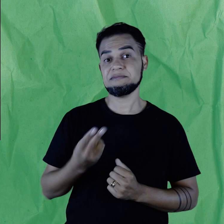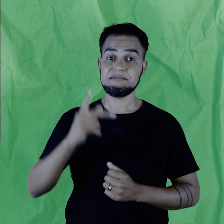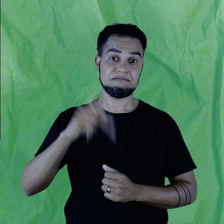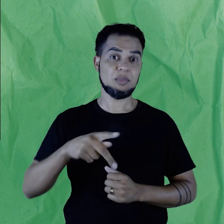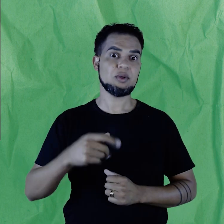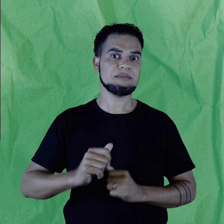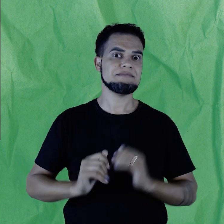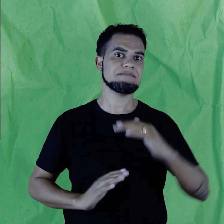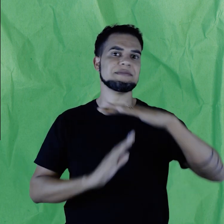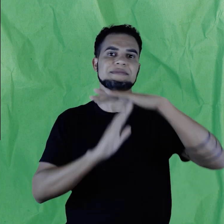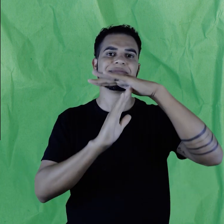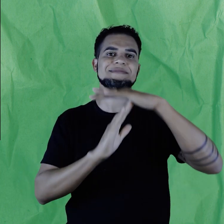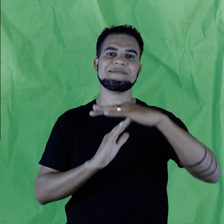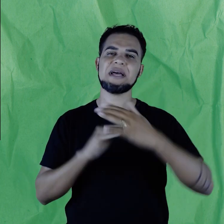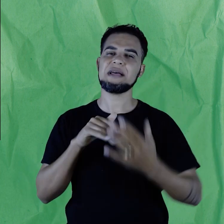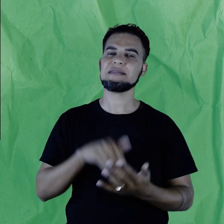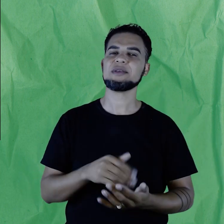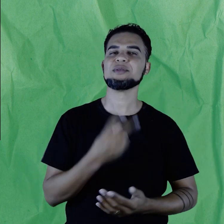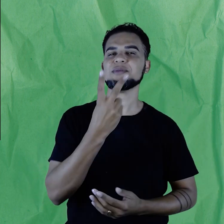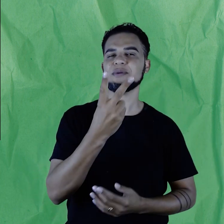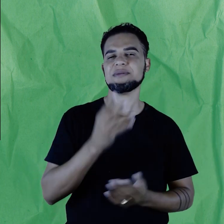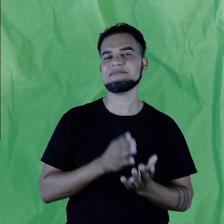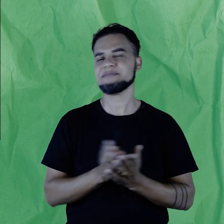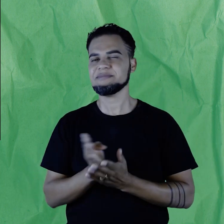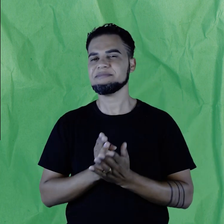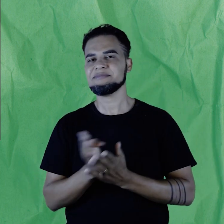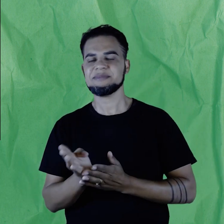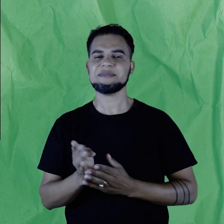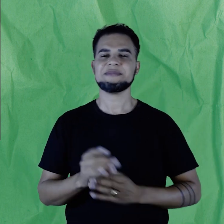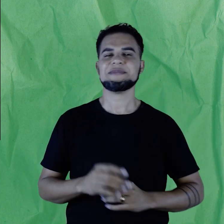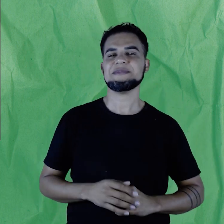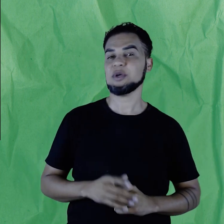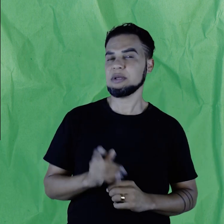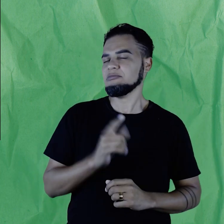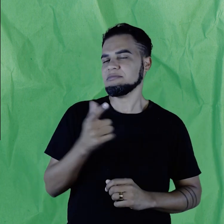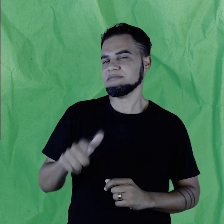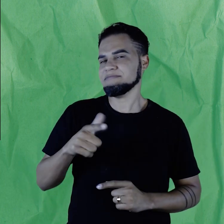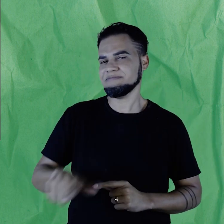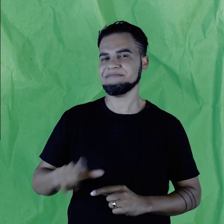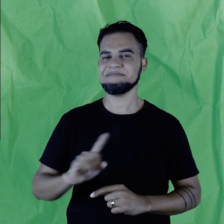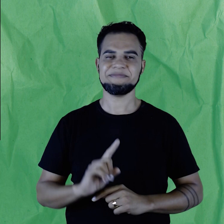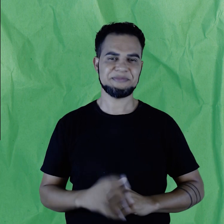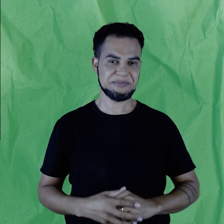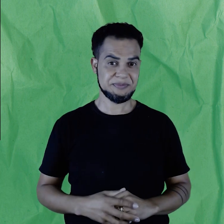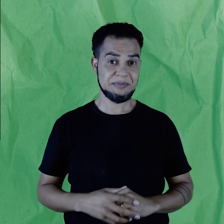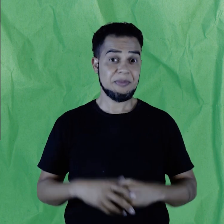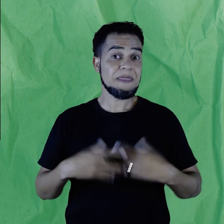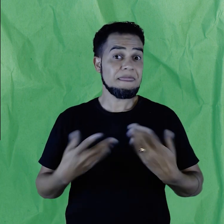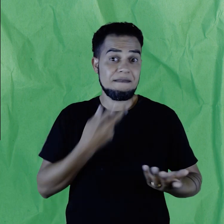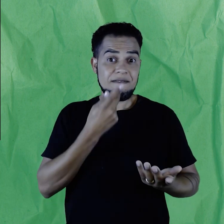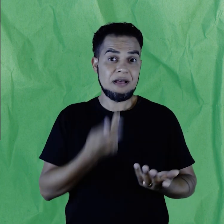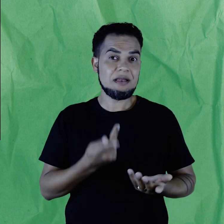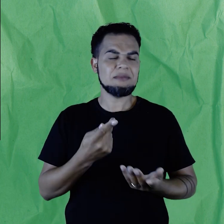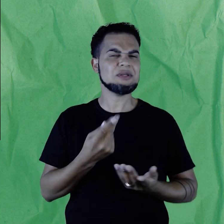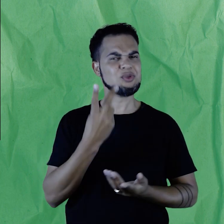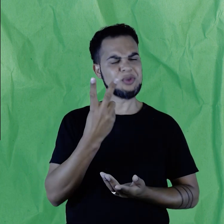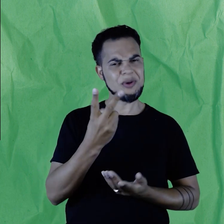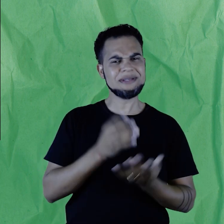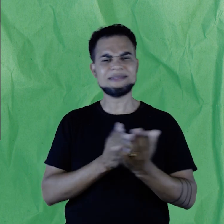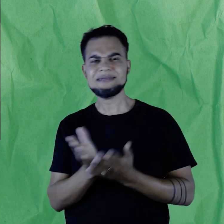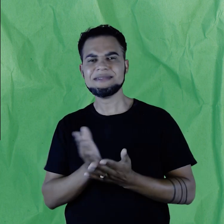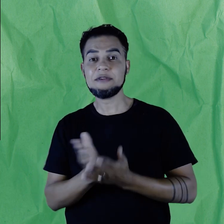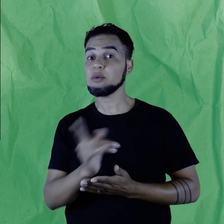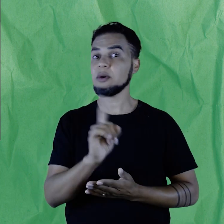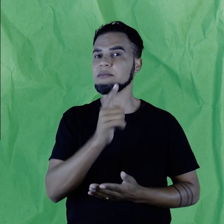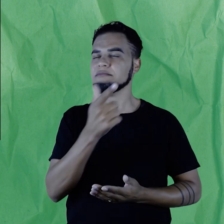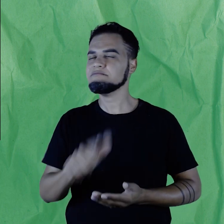no caso da nota máxima, até 2 desvios sem repetição. Quando falamos até 2 desvios